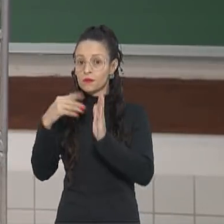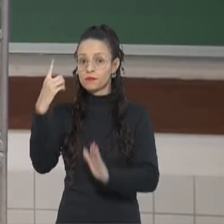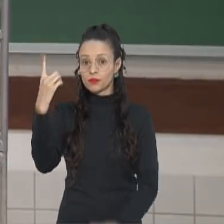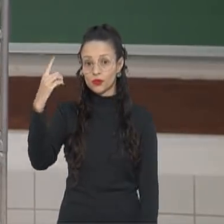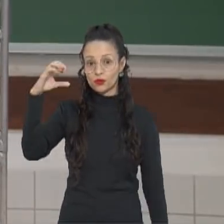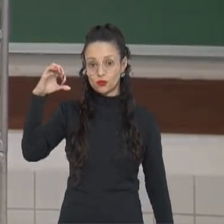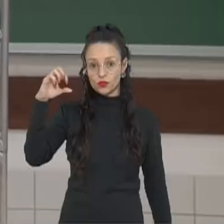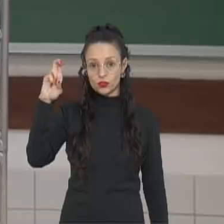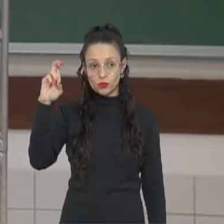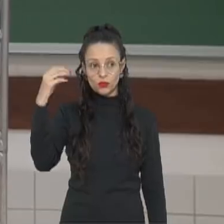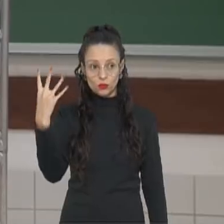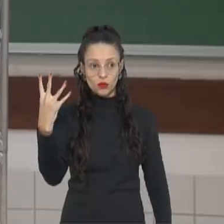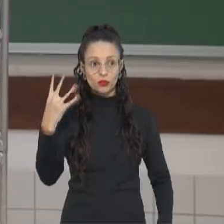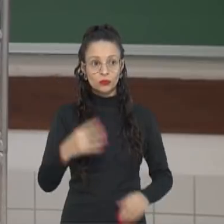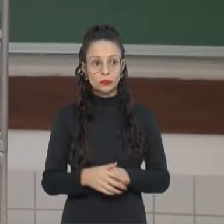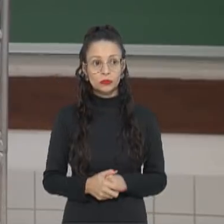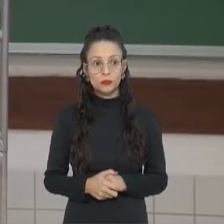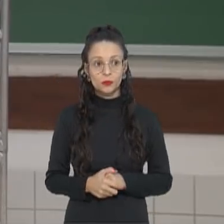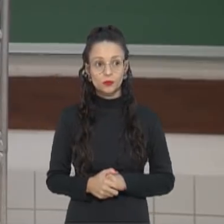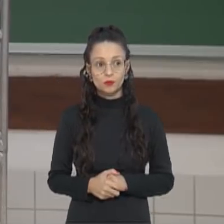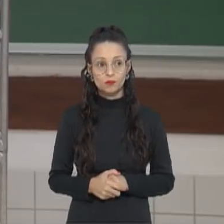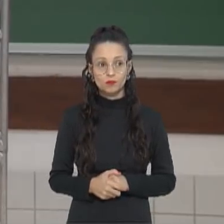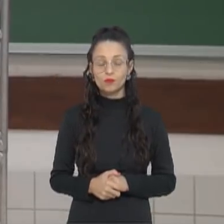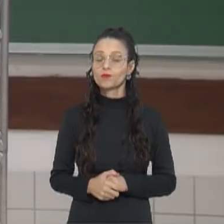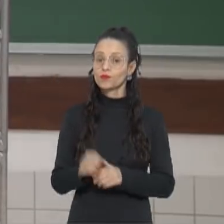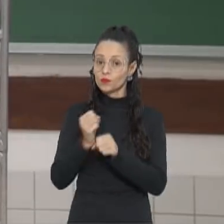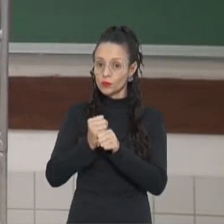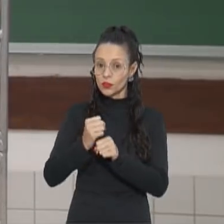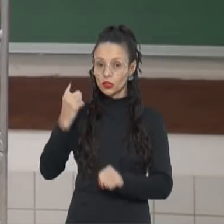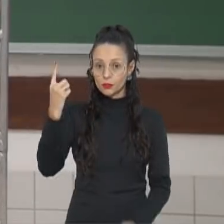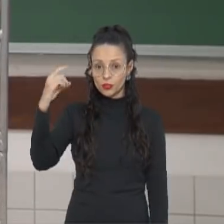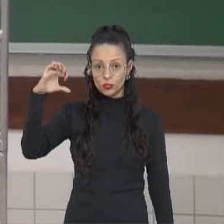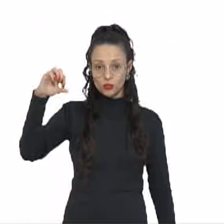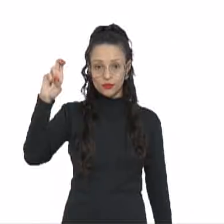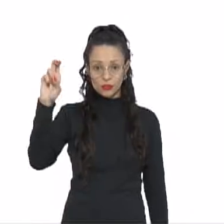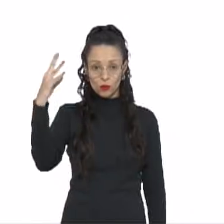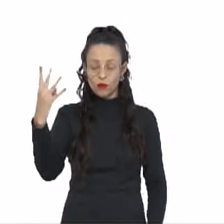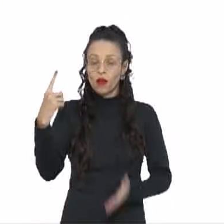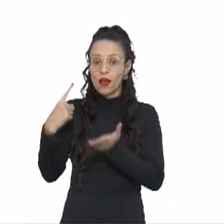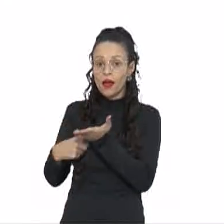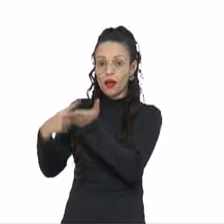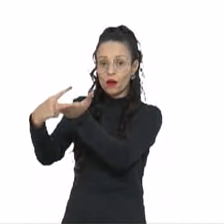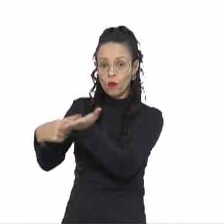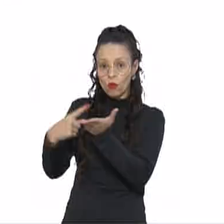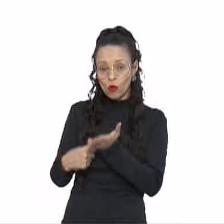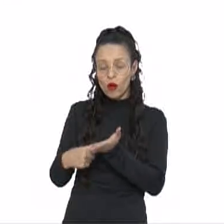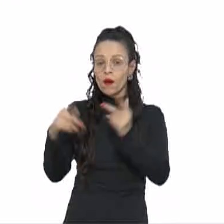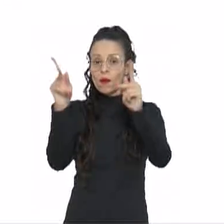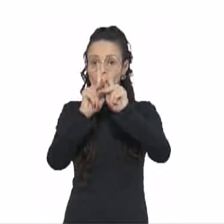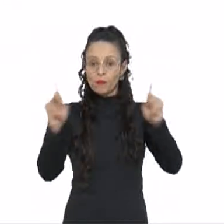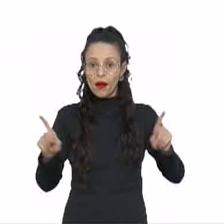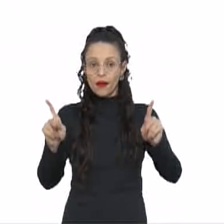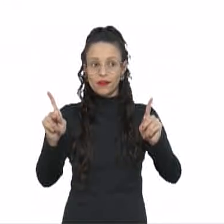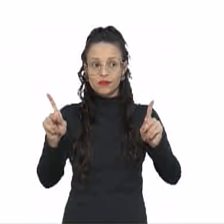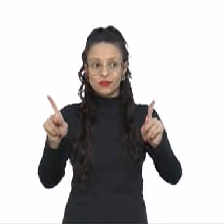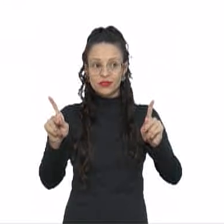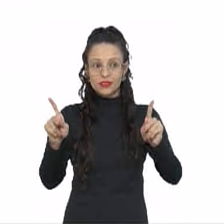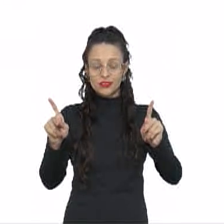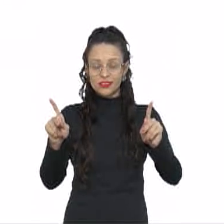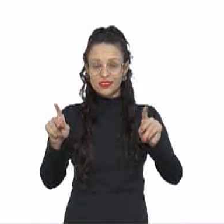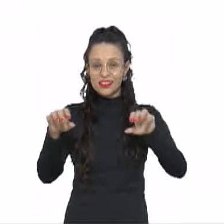1954. Então você tem aí, ó, em 54, acordos de paz dividiram a região em